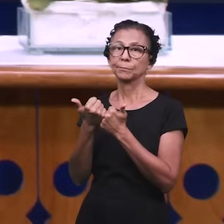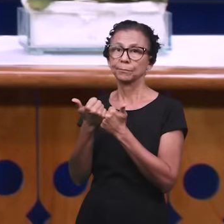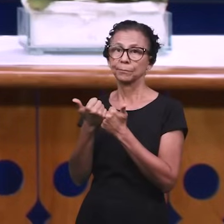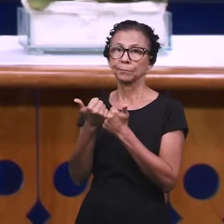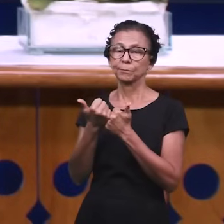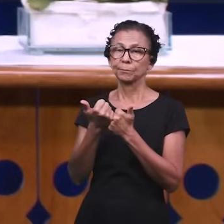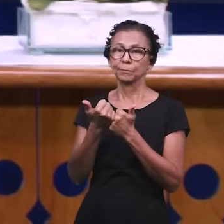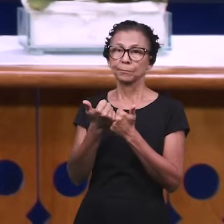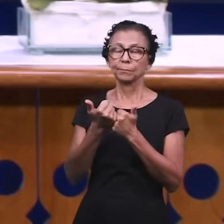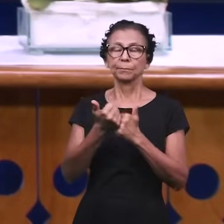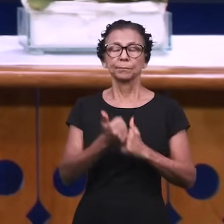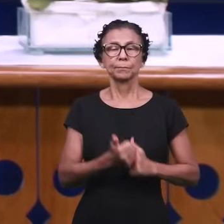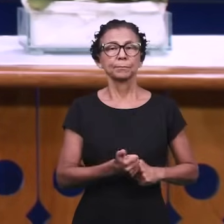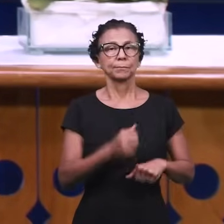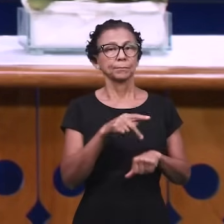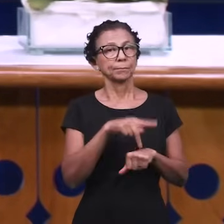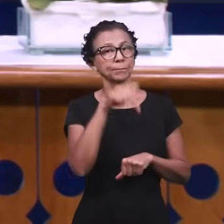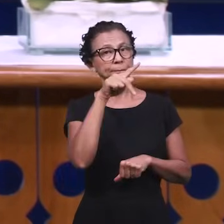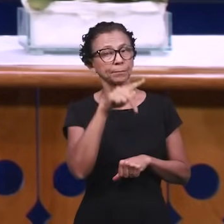havia detalhes nos dias.